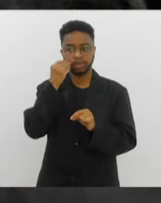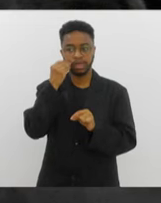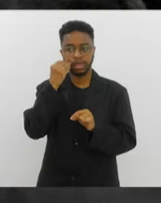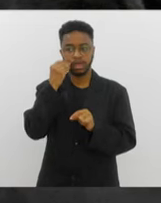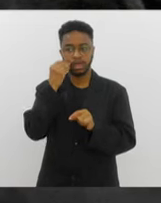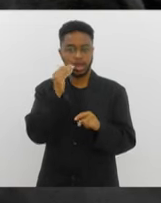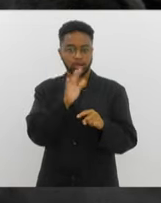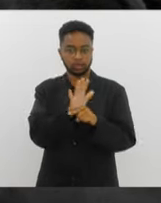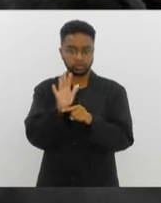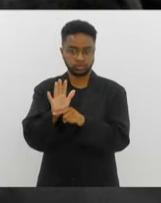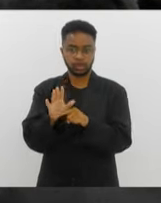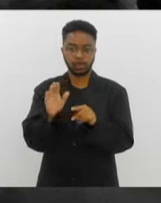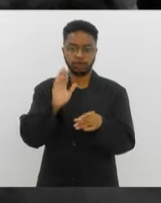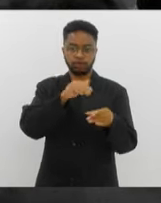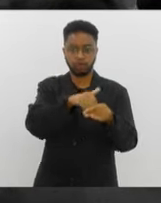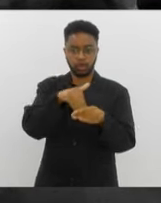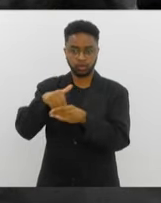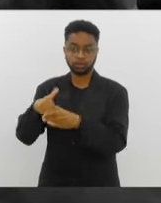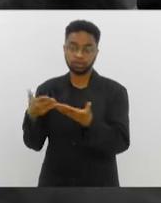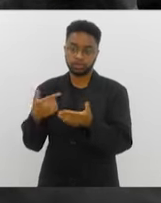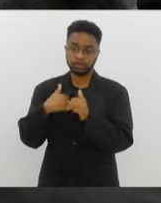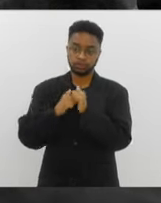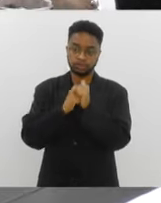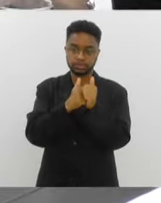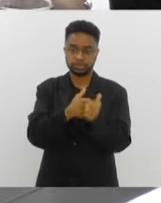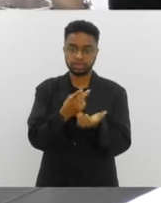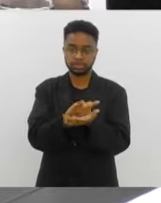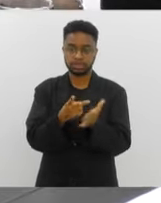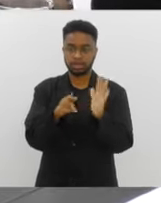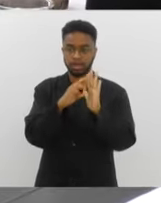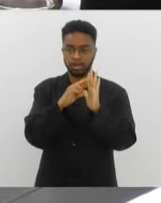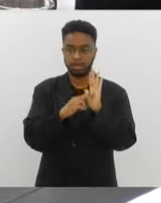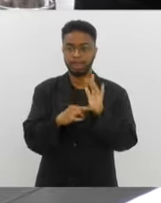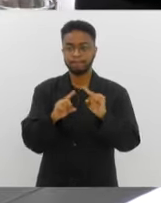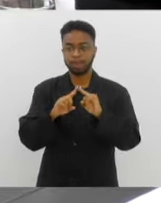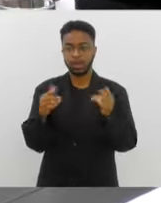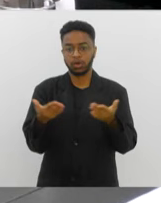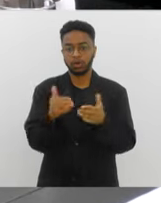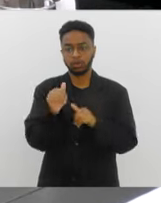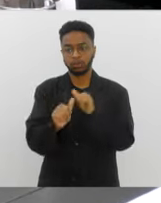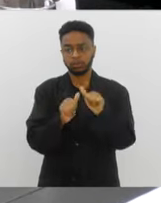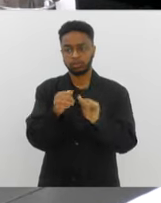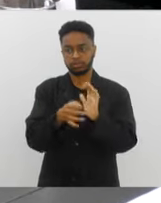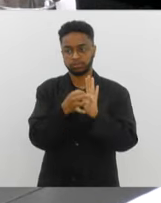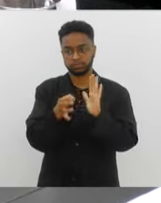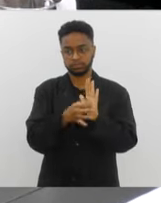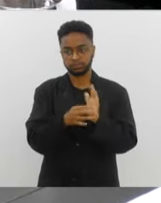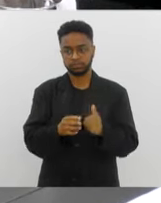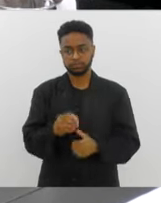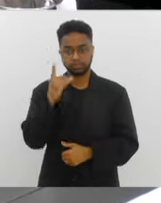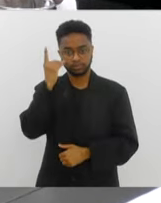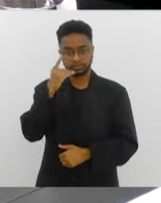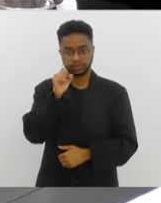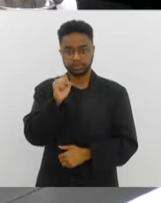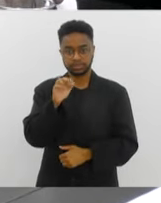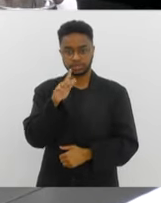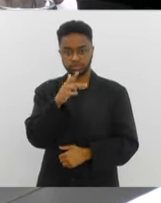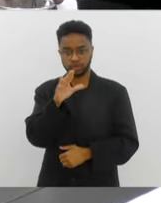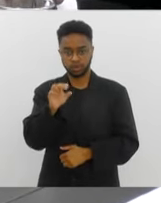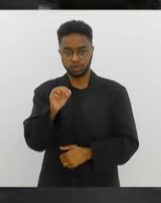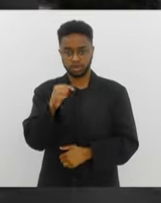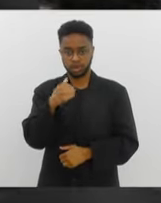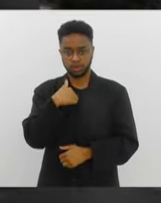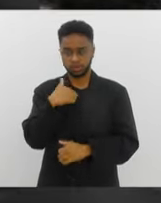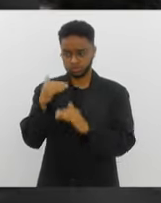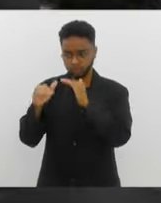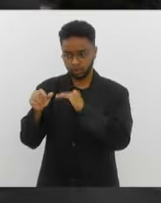dos colegas, e meus votos iam nesse sentido. Né? Tem sido dessa forma, a gente tem revisto os pareceres. Deputado Serginho, eu não discordo de Vossa